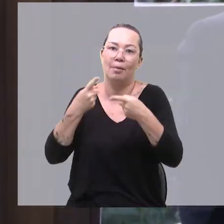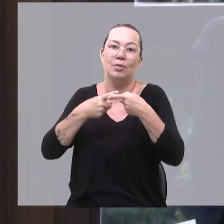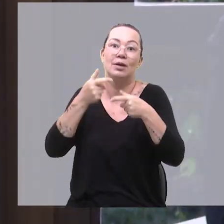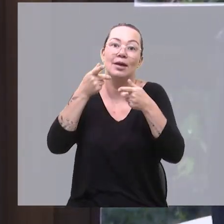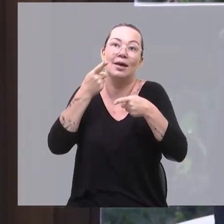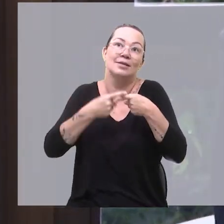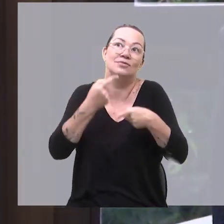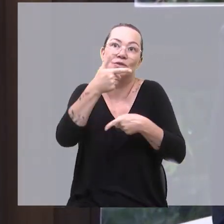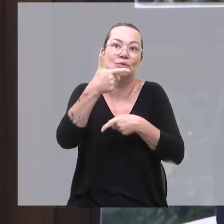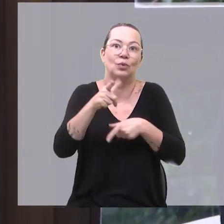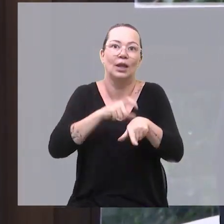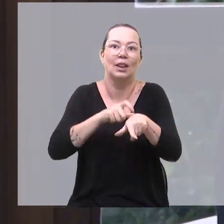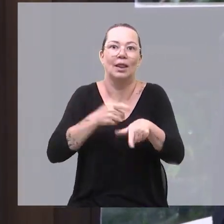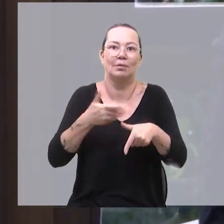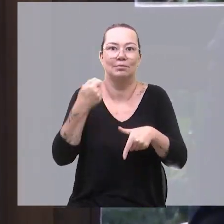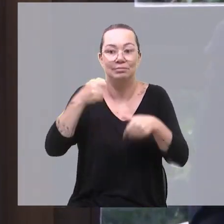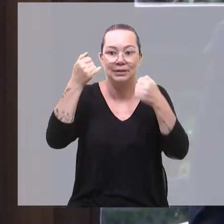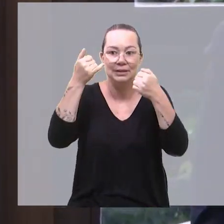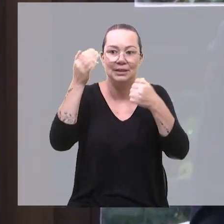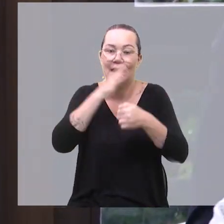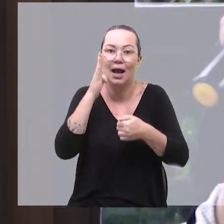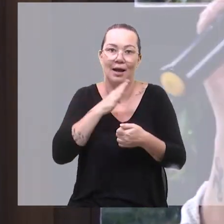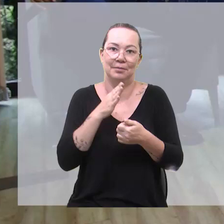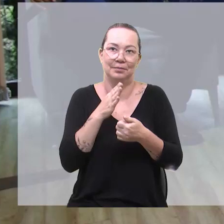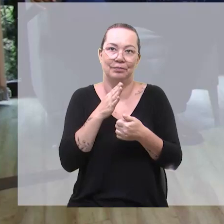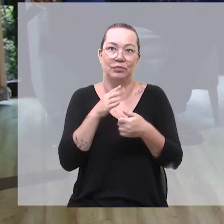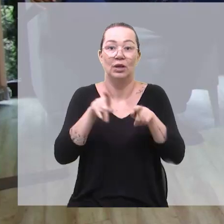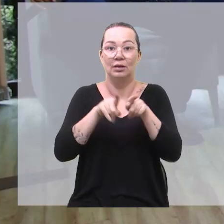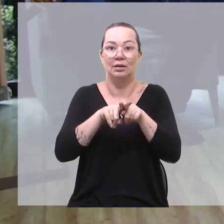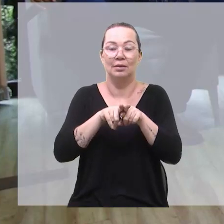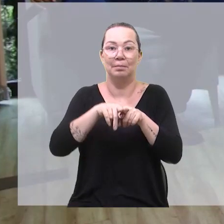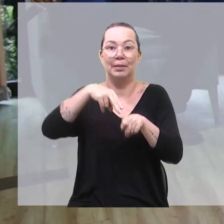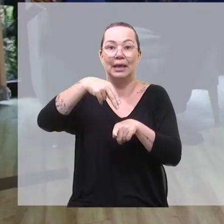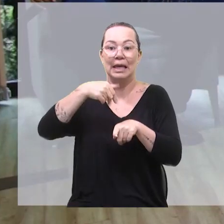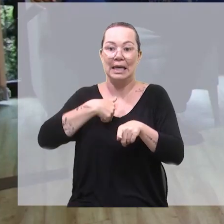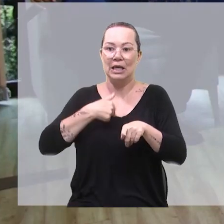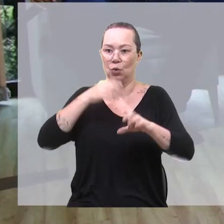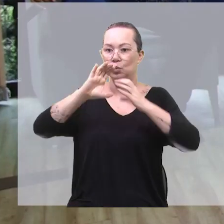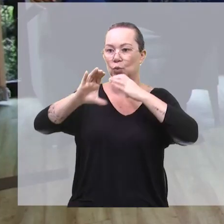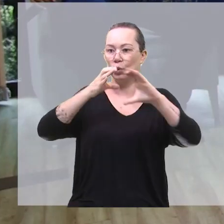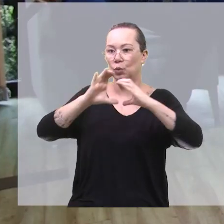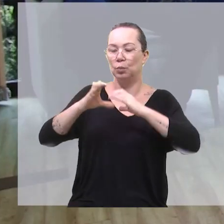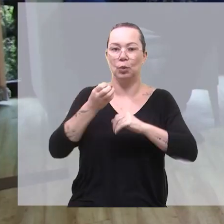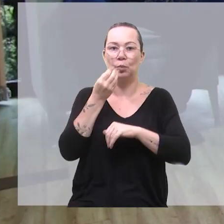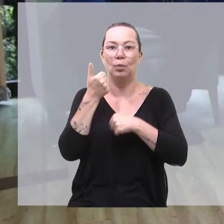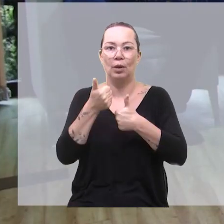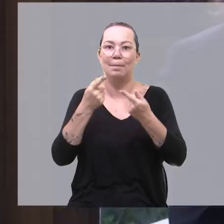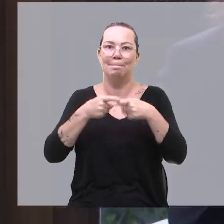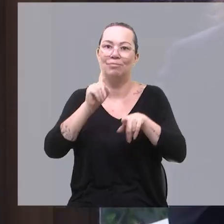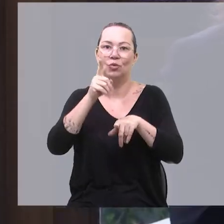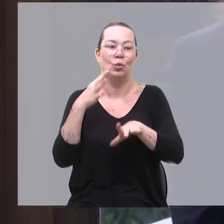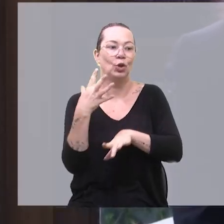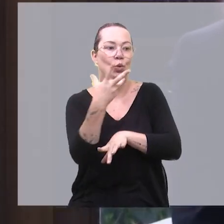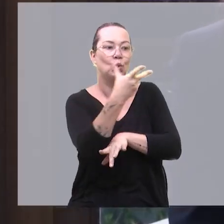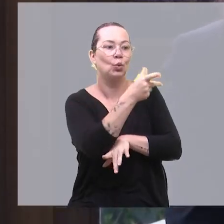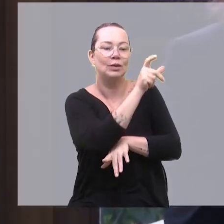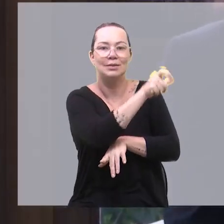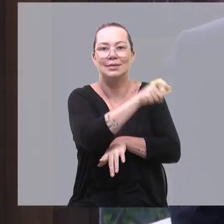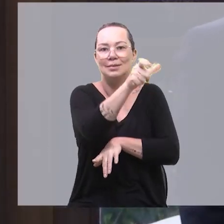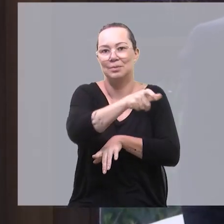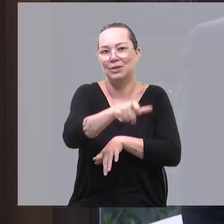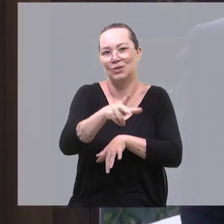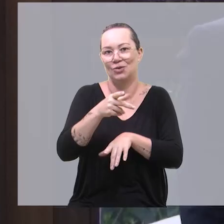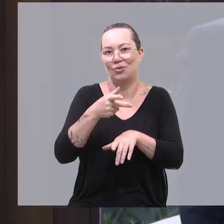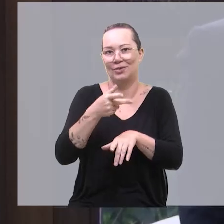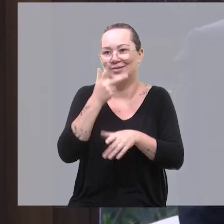precioso muitas vezes para ti. E também a Natália se comunica e não tem problema nenhum em se comunicar com relação a isso. E nem todo mundo lida da